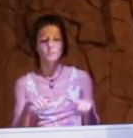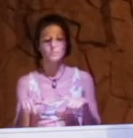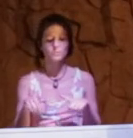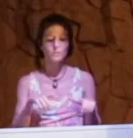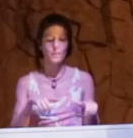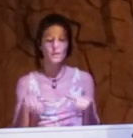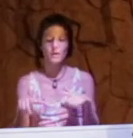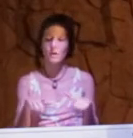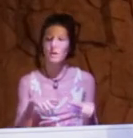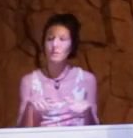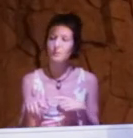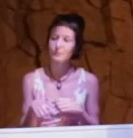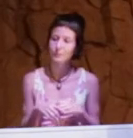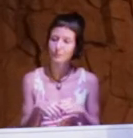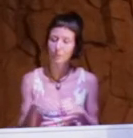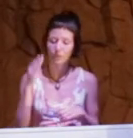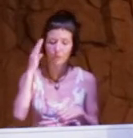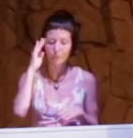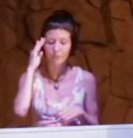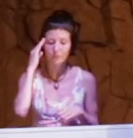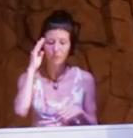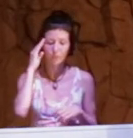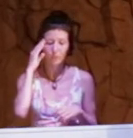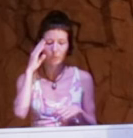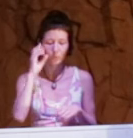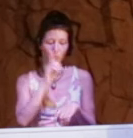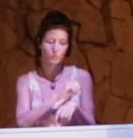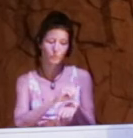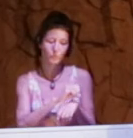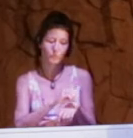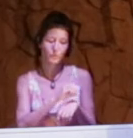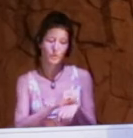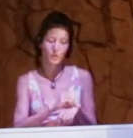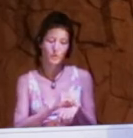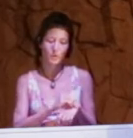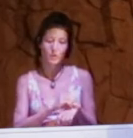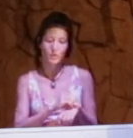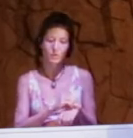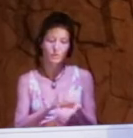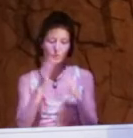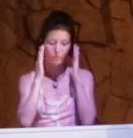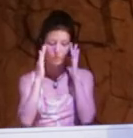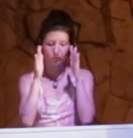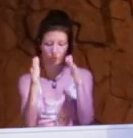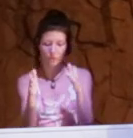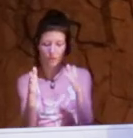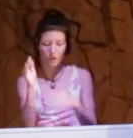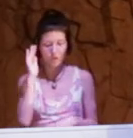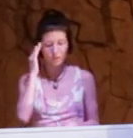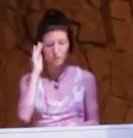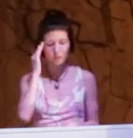que pensar um pouco aí o meu doutoramento, mas vou ter que focar primeiro